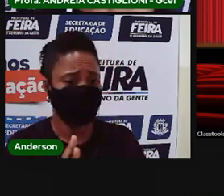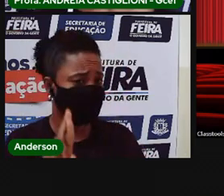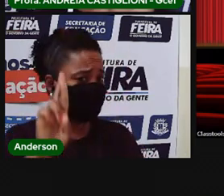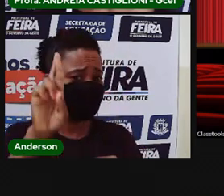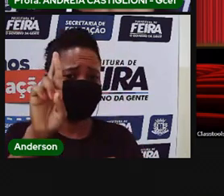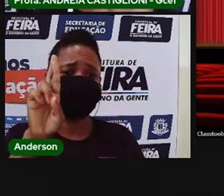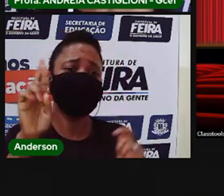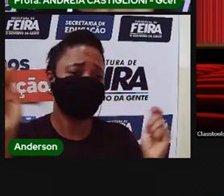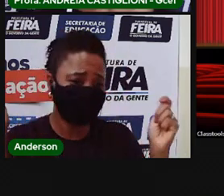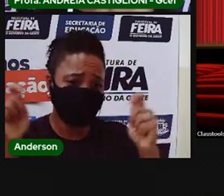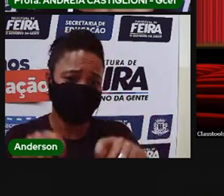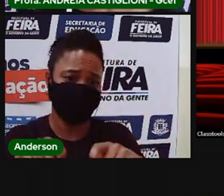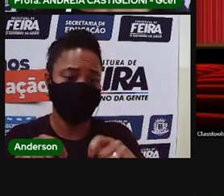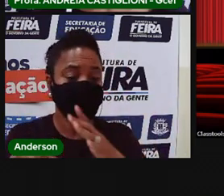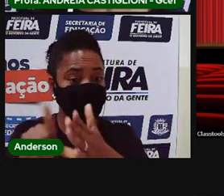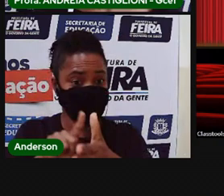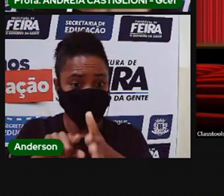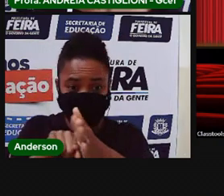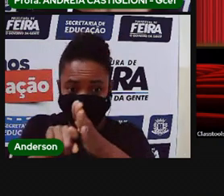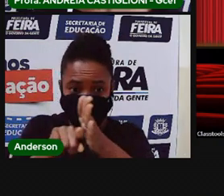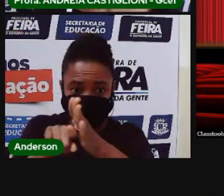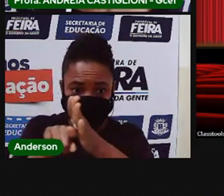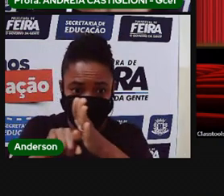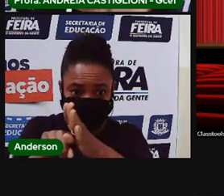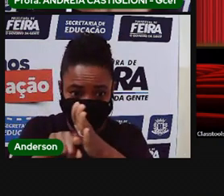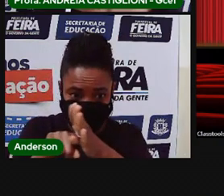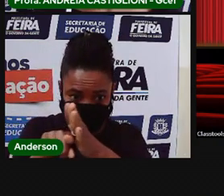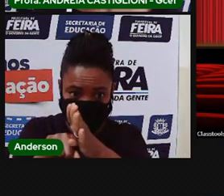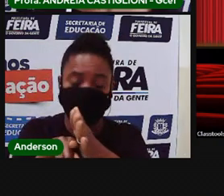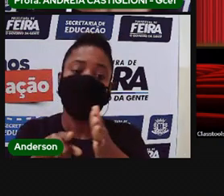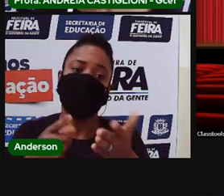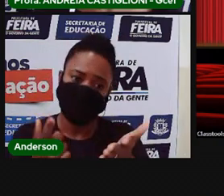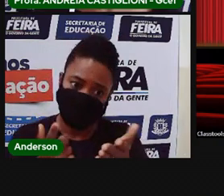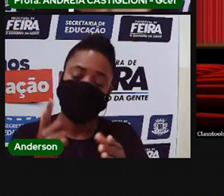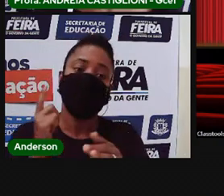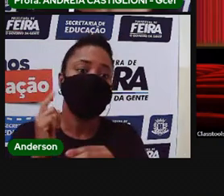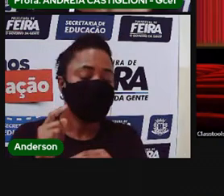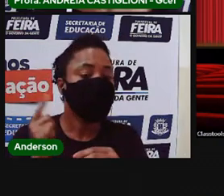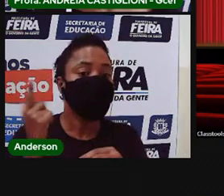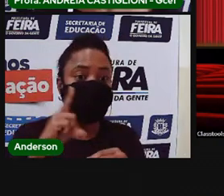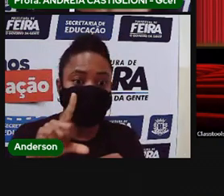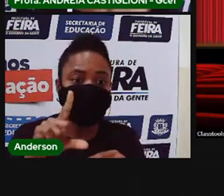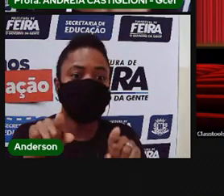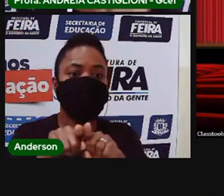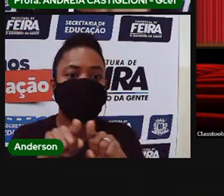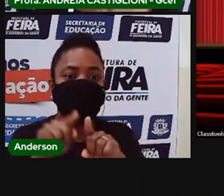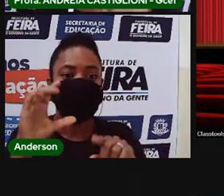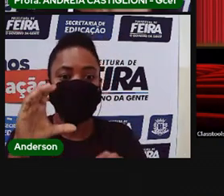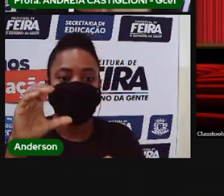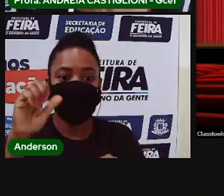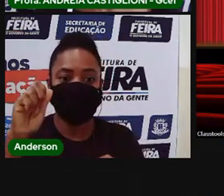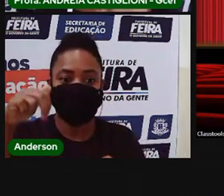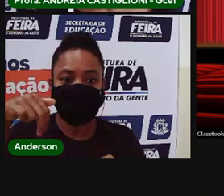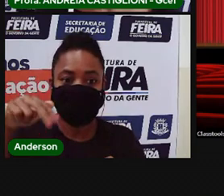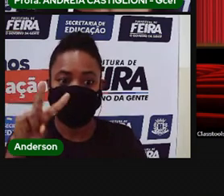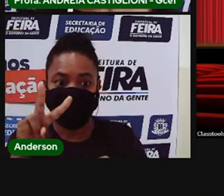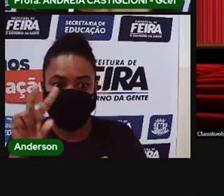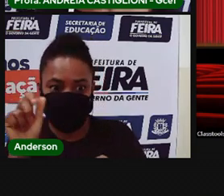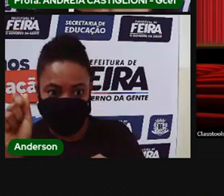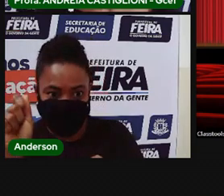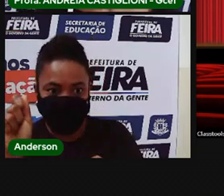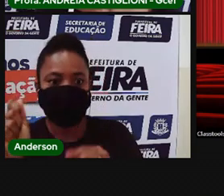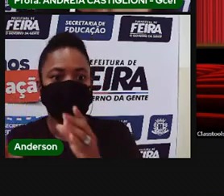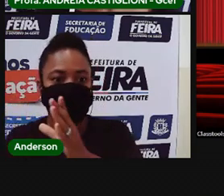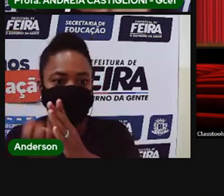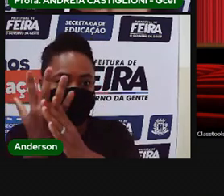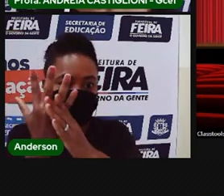de pesquisar muito. Eu crio pelo Canva também. Tô tentando aprender a mexer um pouco no Photoshop,